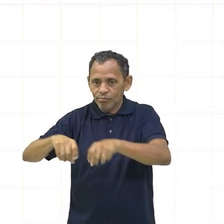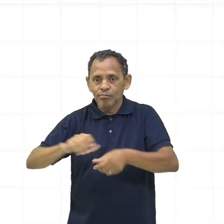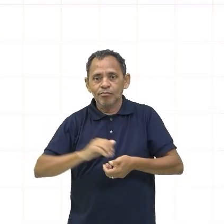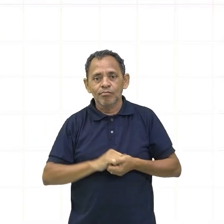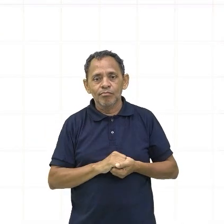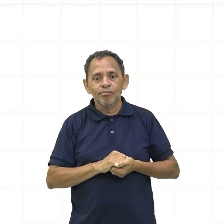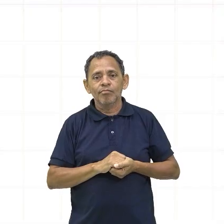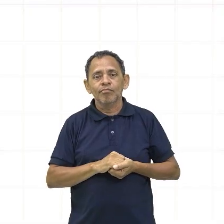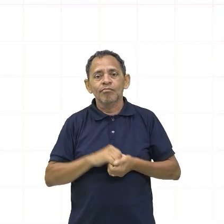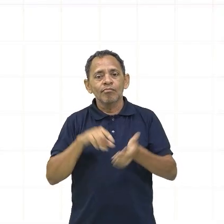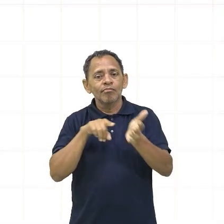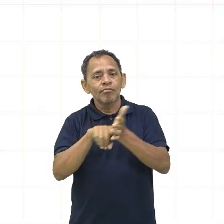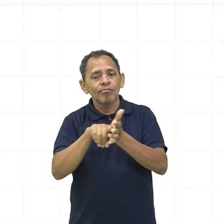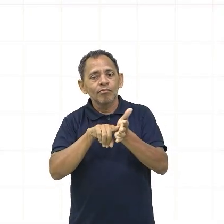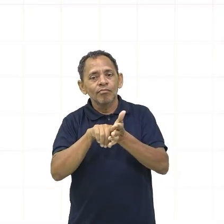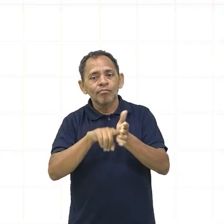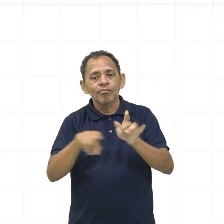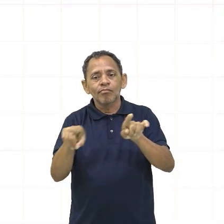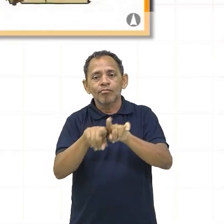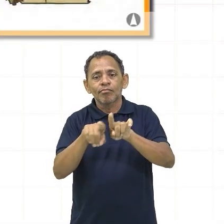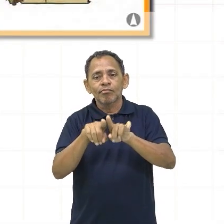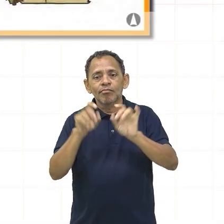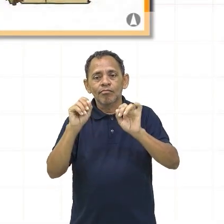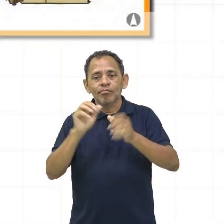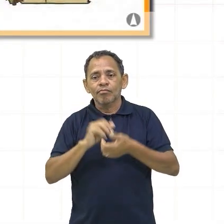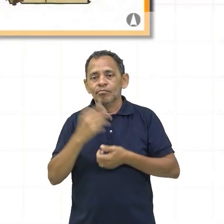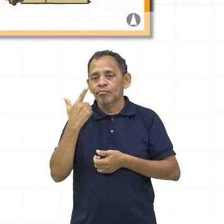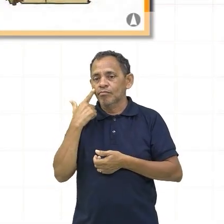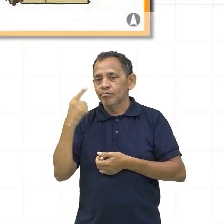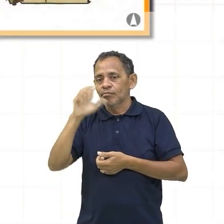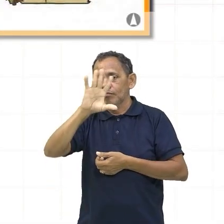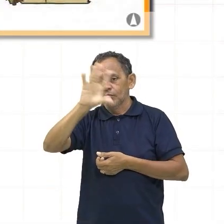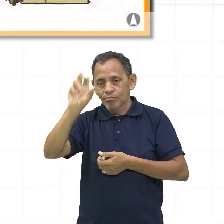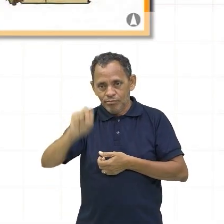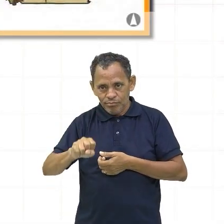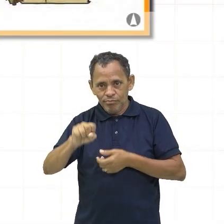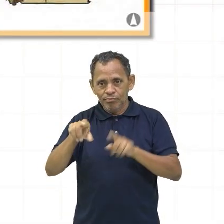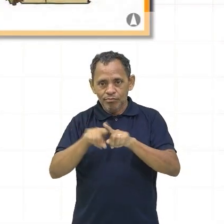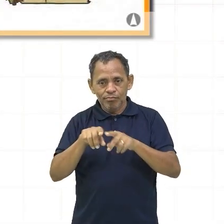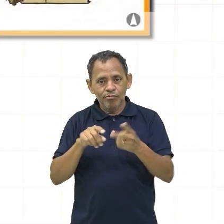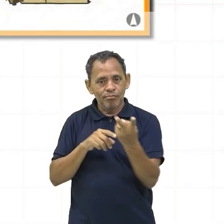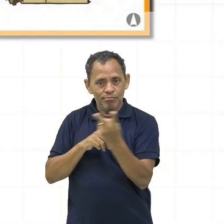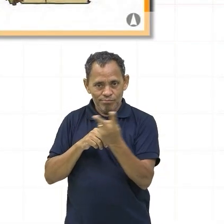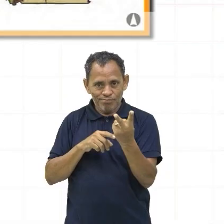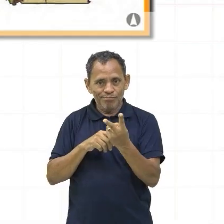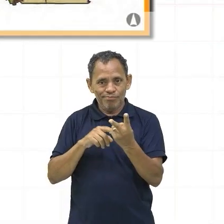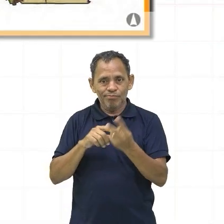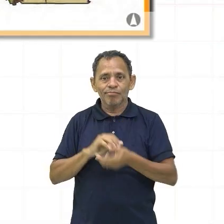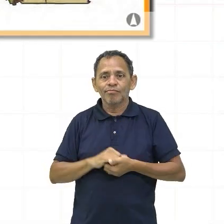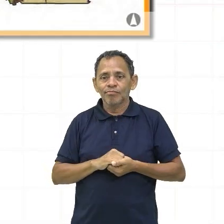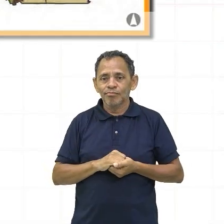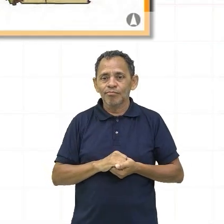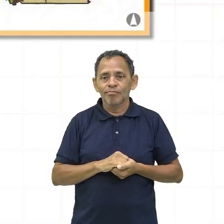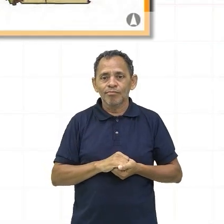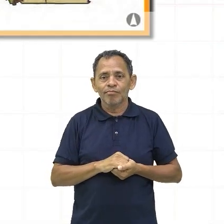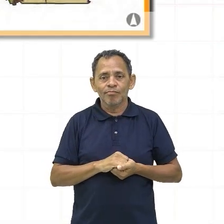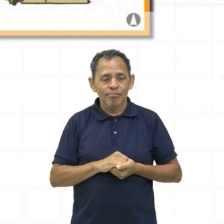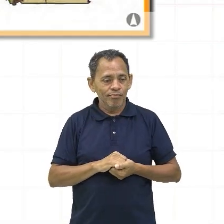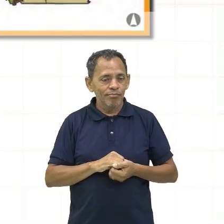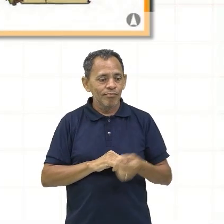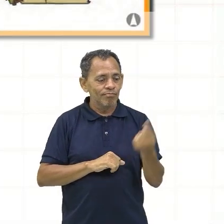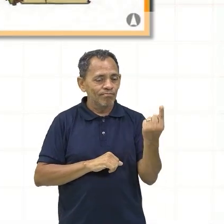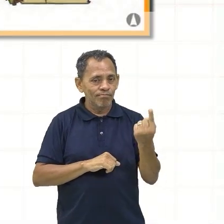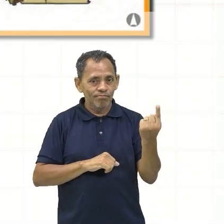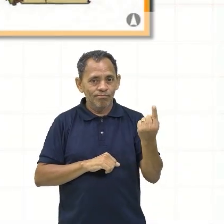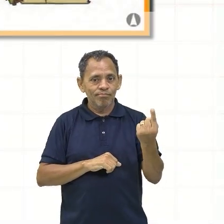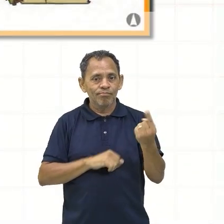a gente verifica agora o nosso próximo mapa. Nós temos 2 mapas aí na tela, onde a gente vai ter no primeiro mapa